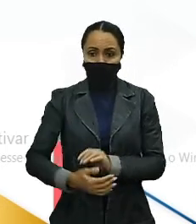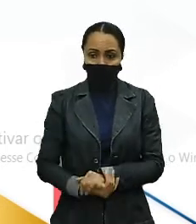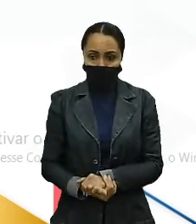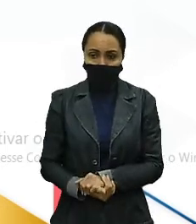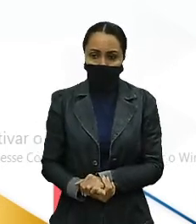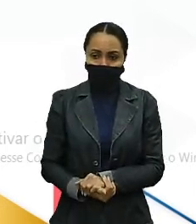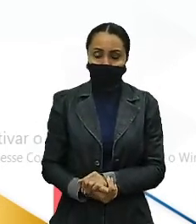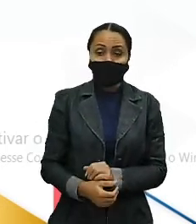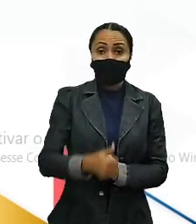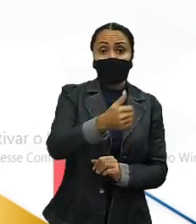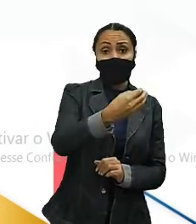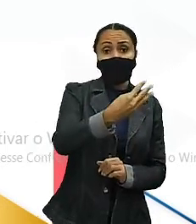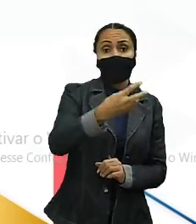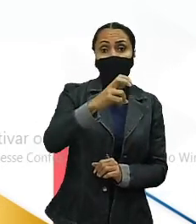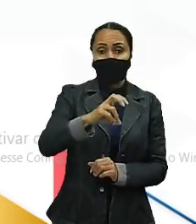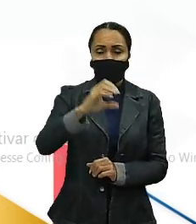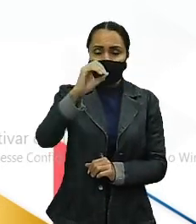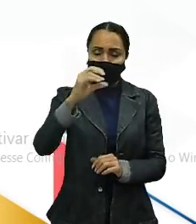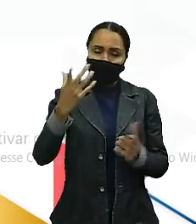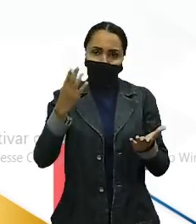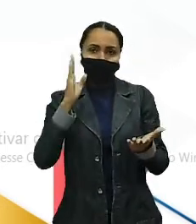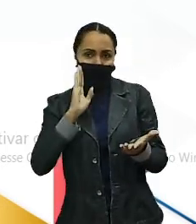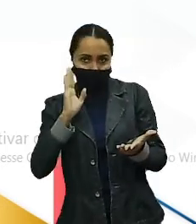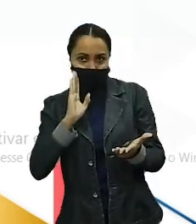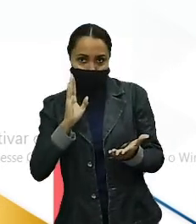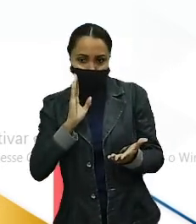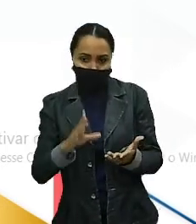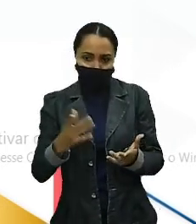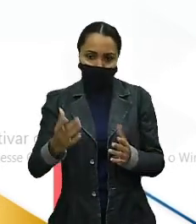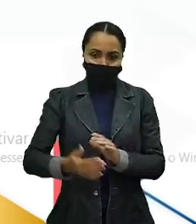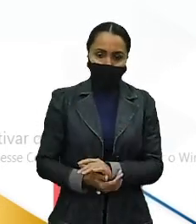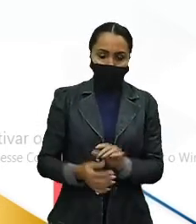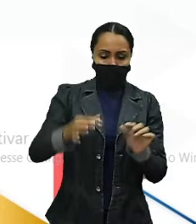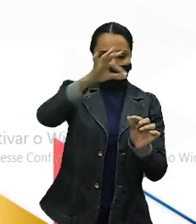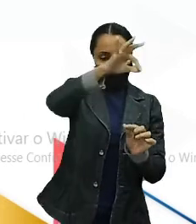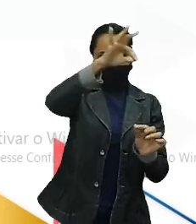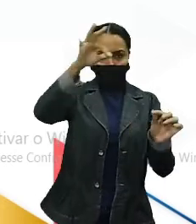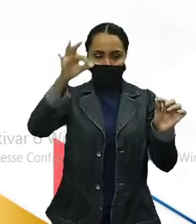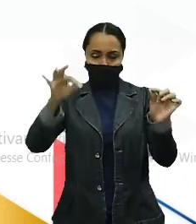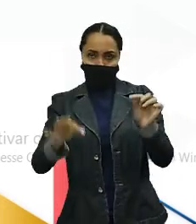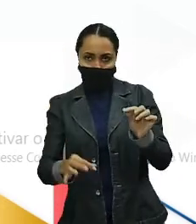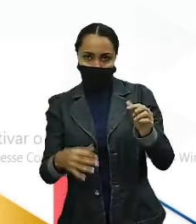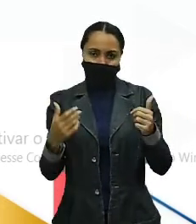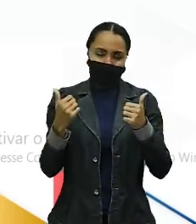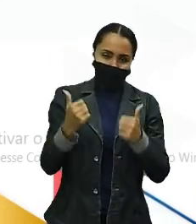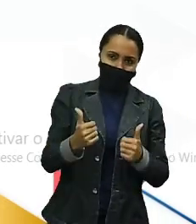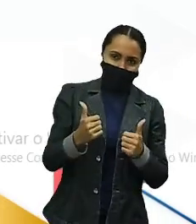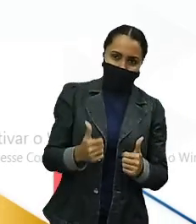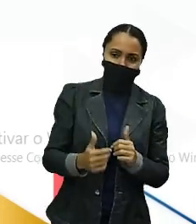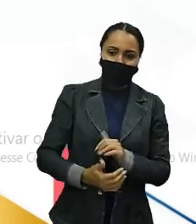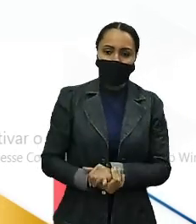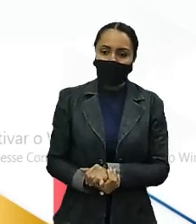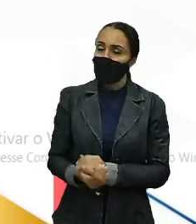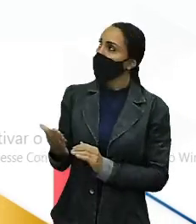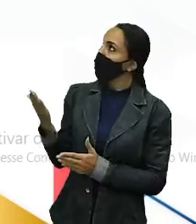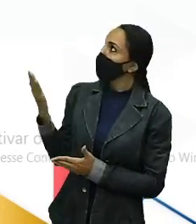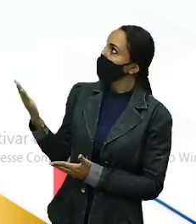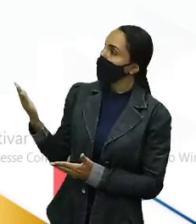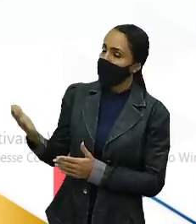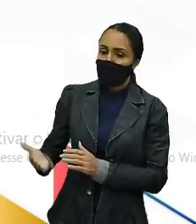graus é o giro. Que legal, né? Tudo isso para consertar um quadro que o prego caiu. Muito massa, adorei essa questão de matemática.